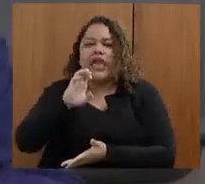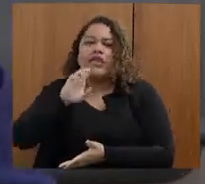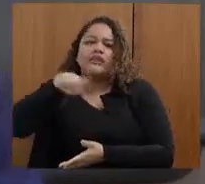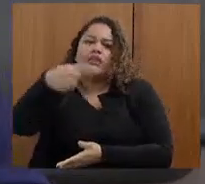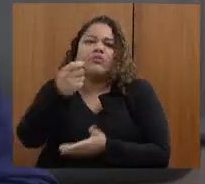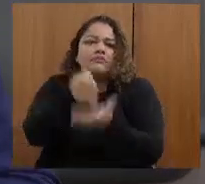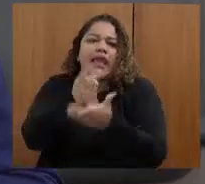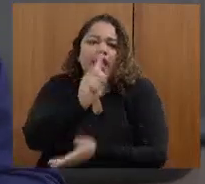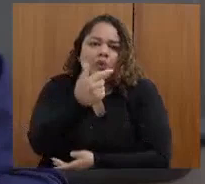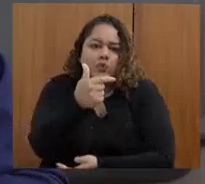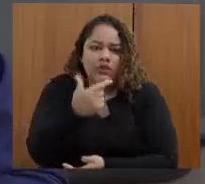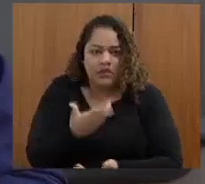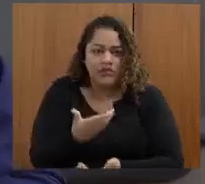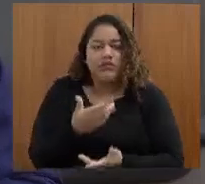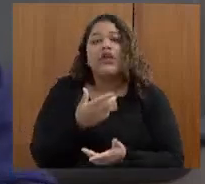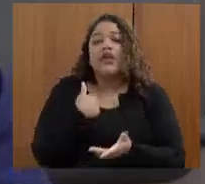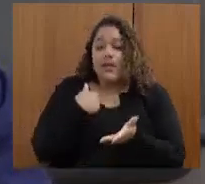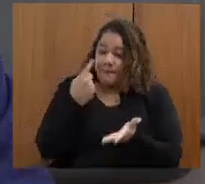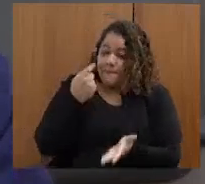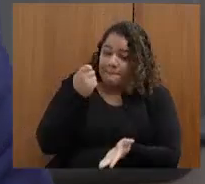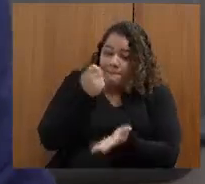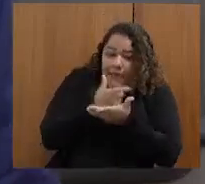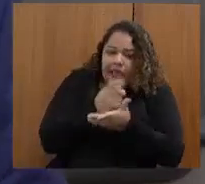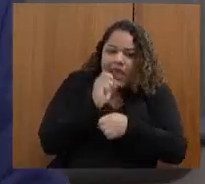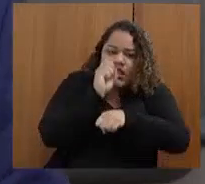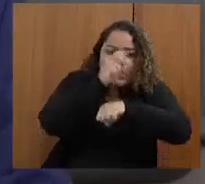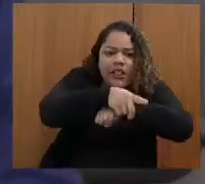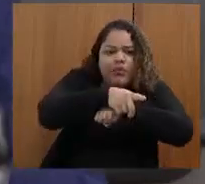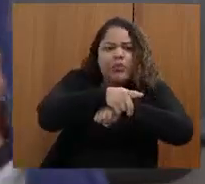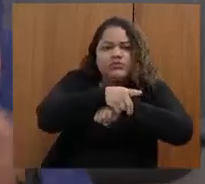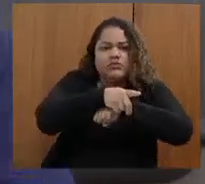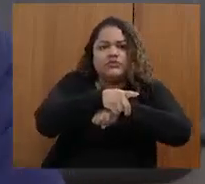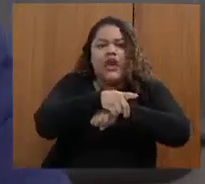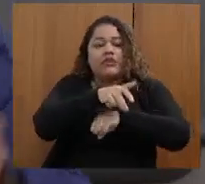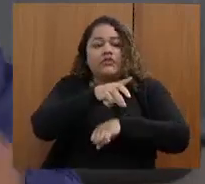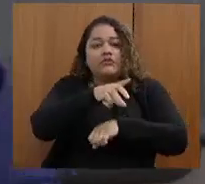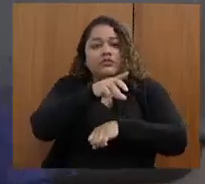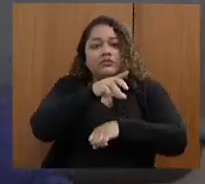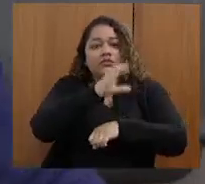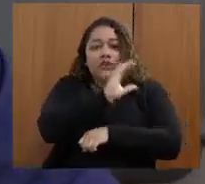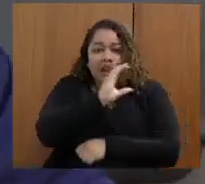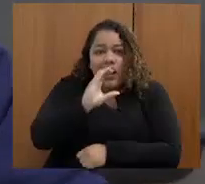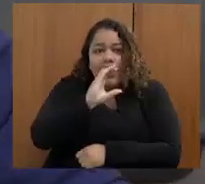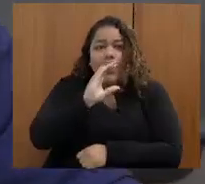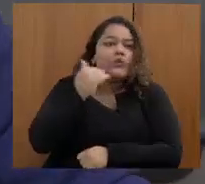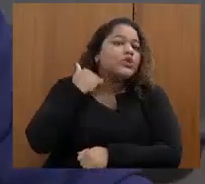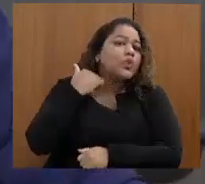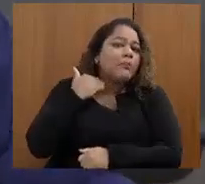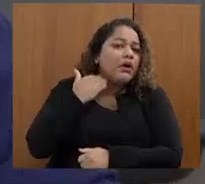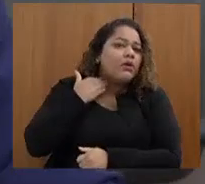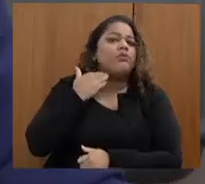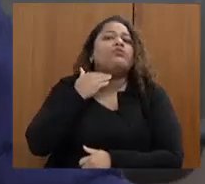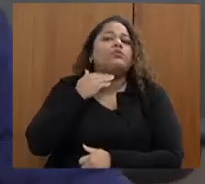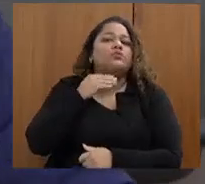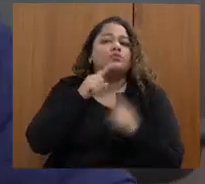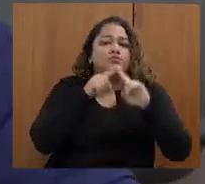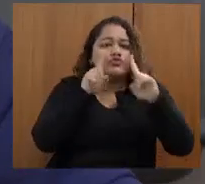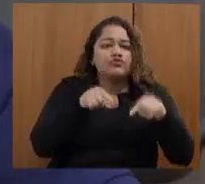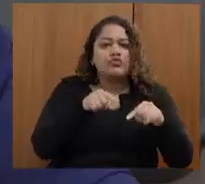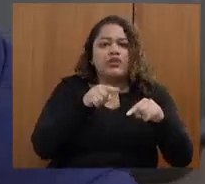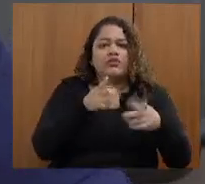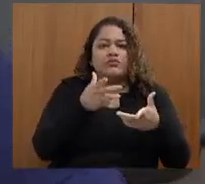é pagar na conta do Servidor na conta 25% da receita paga